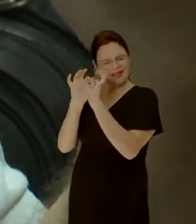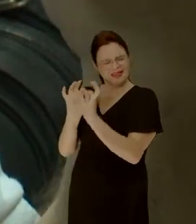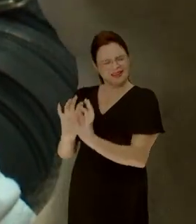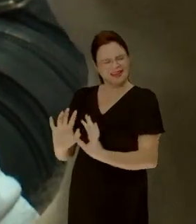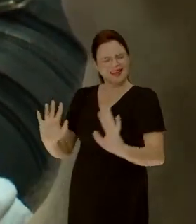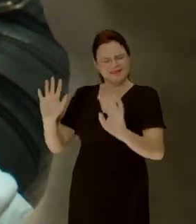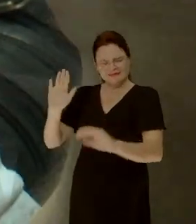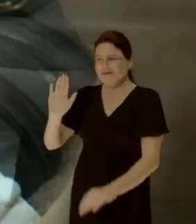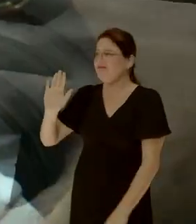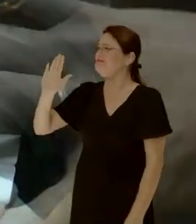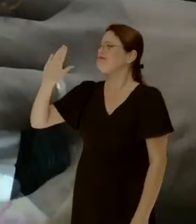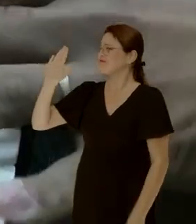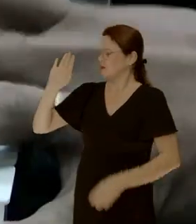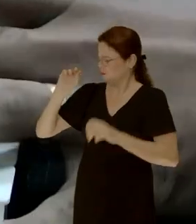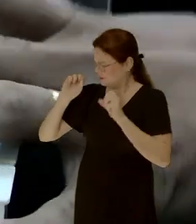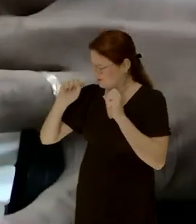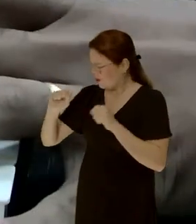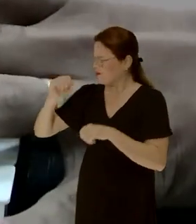fala,